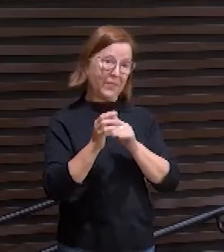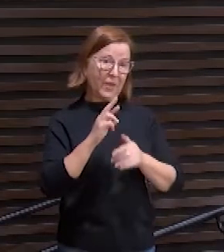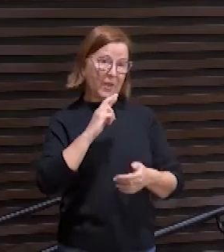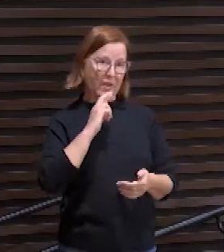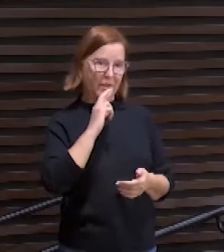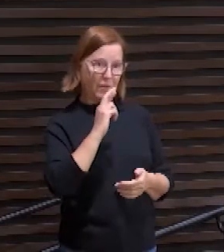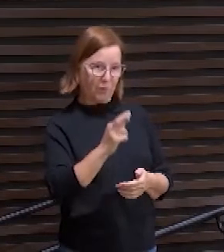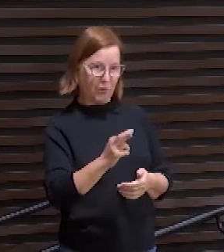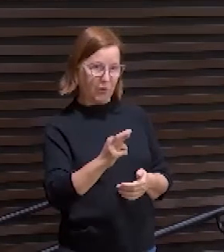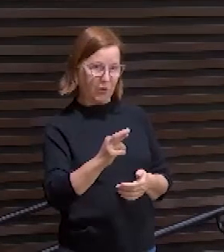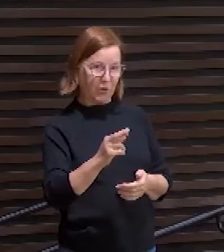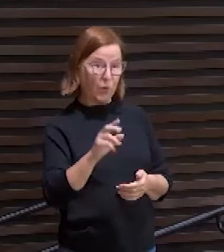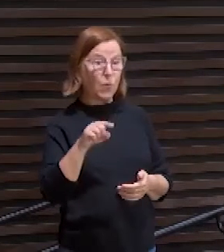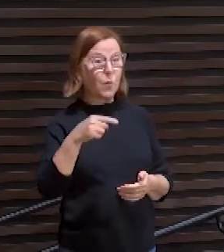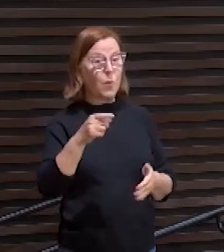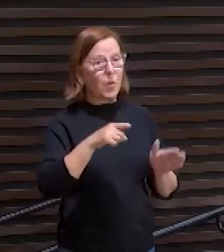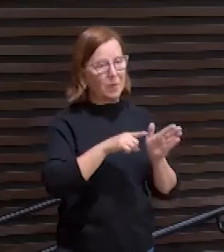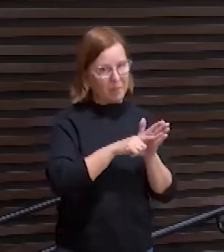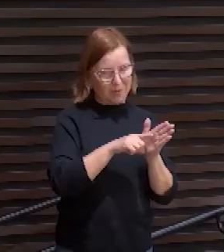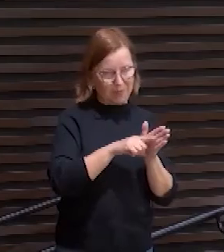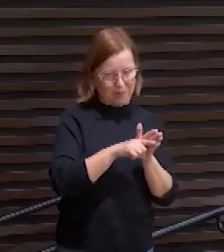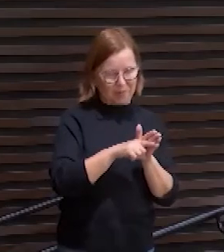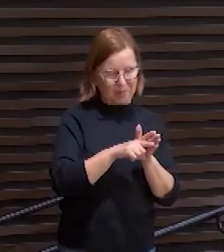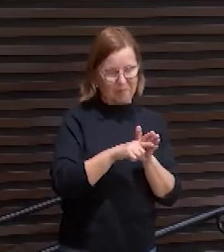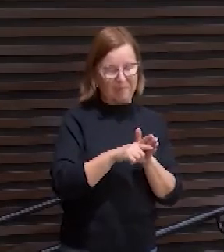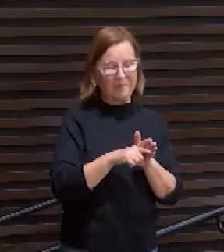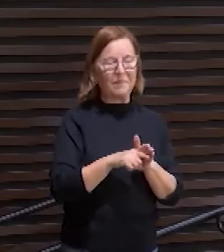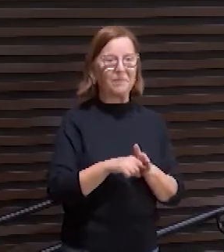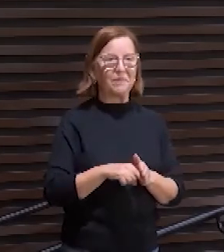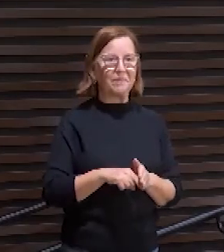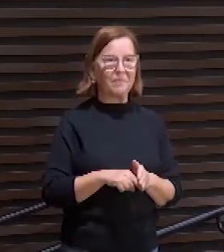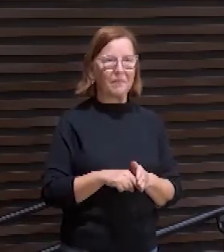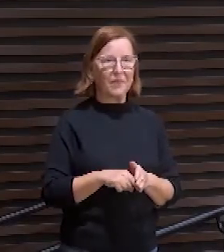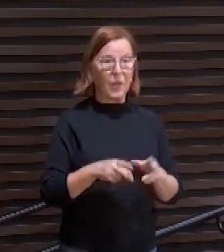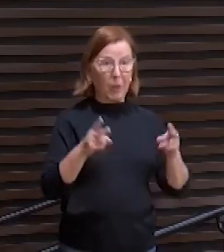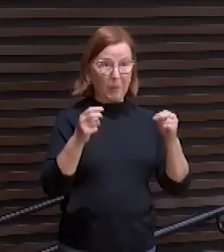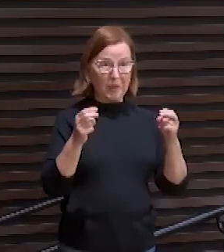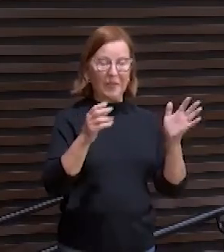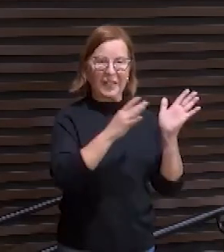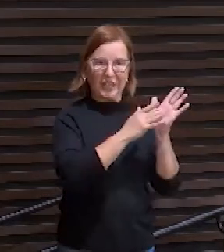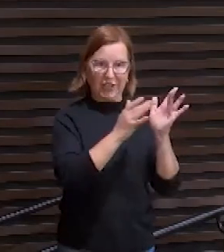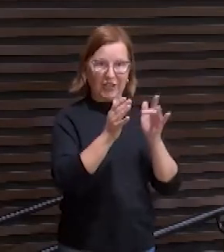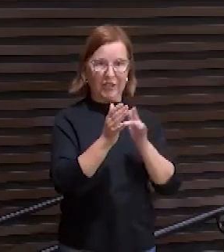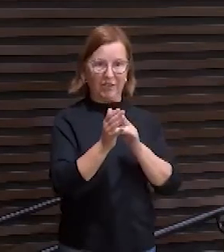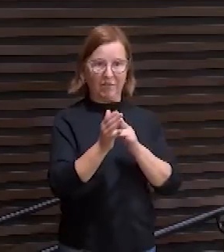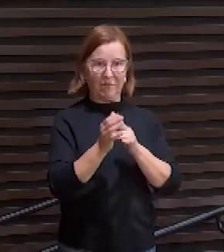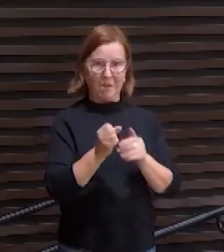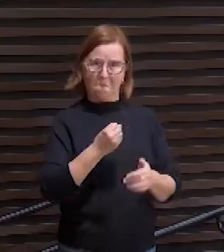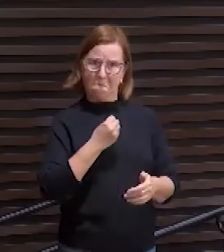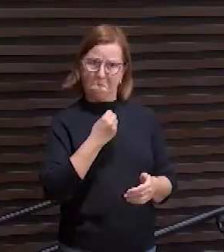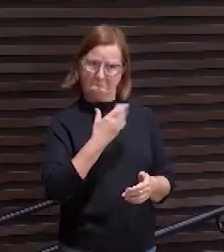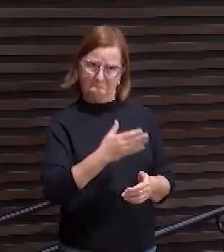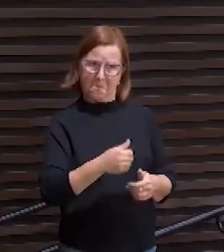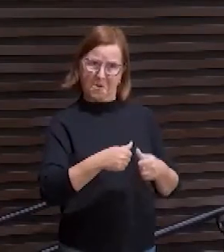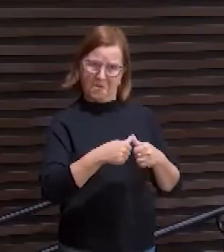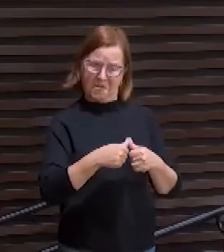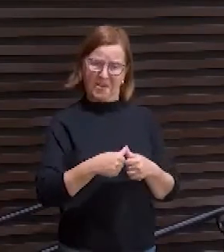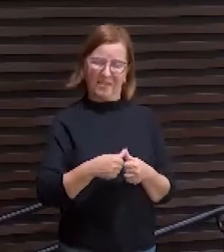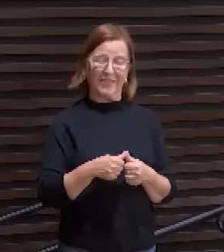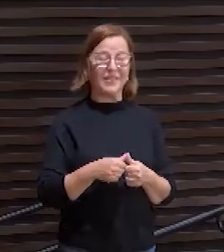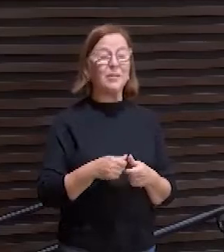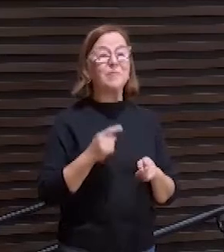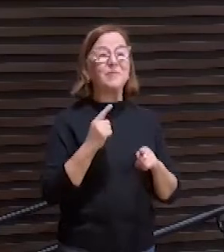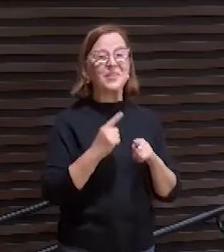responde com uma pergunta. E nós vamos observar que Jesus era muito bom nisso. Por quê?